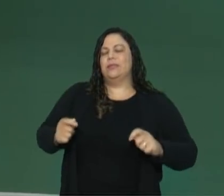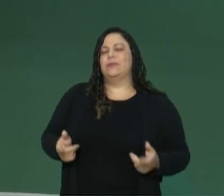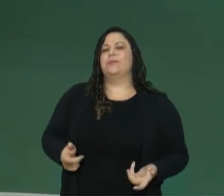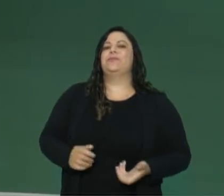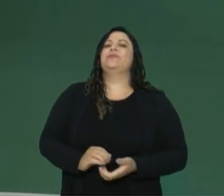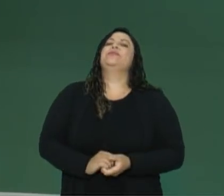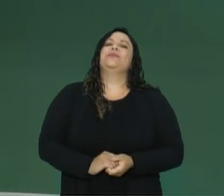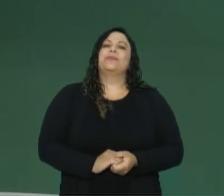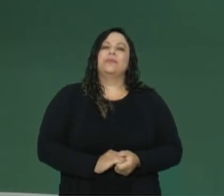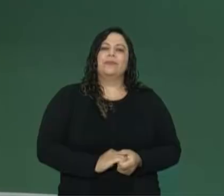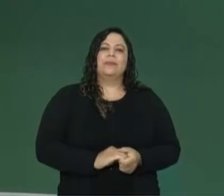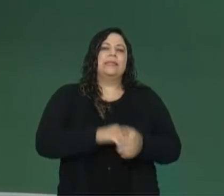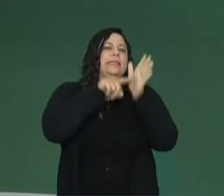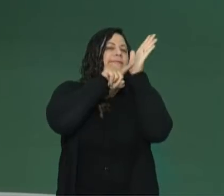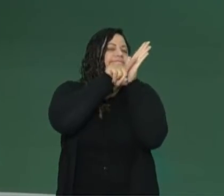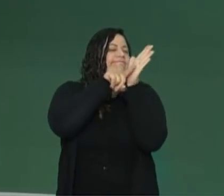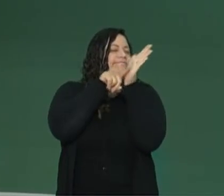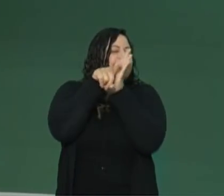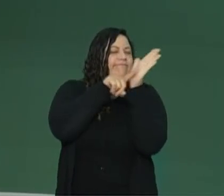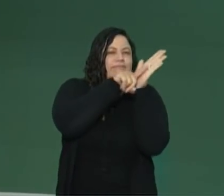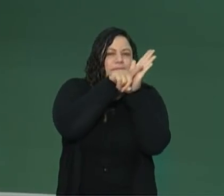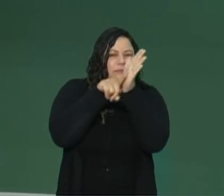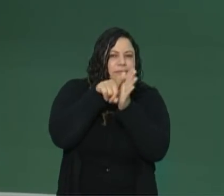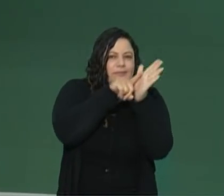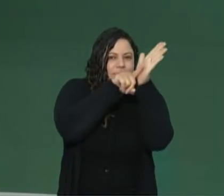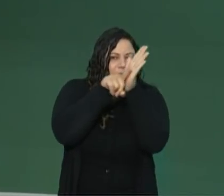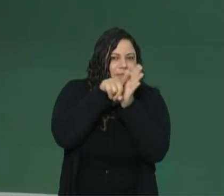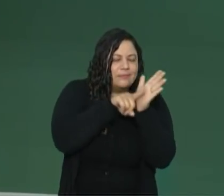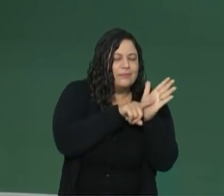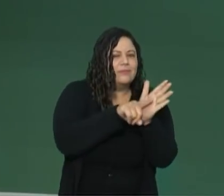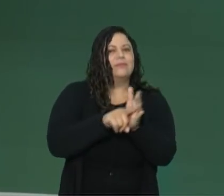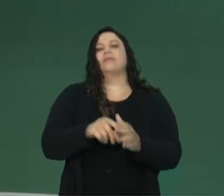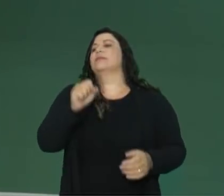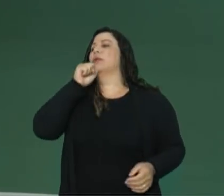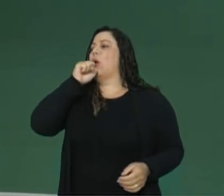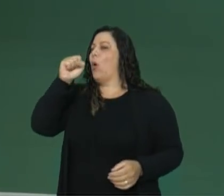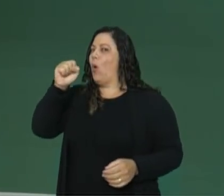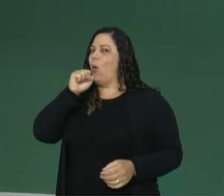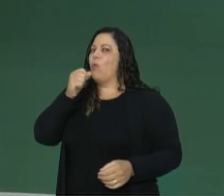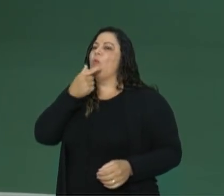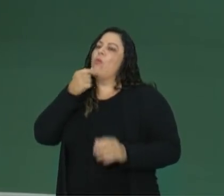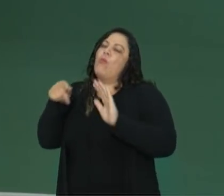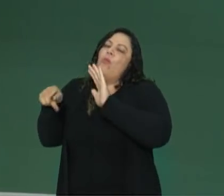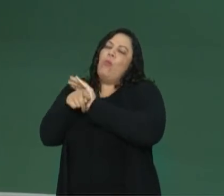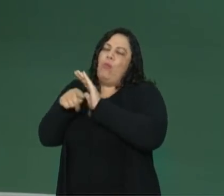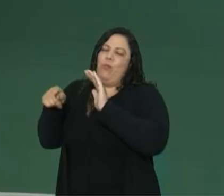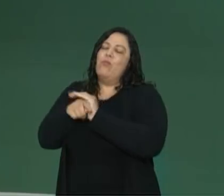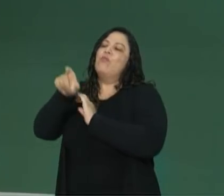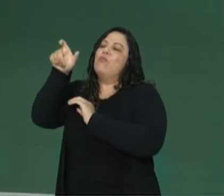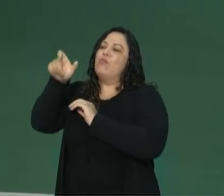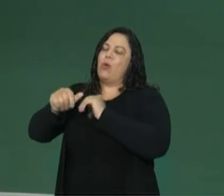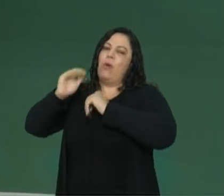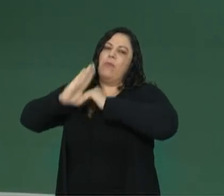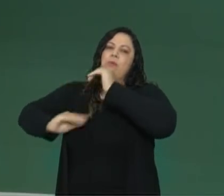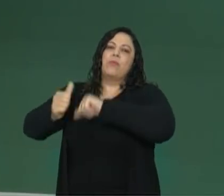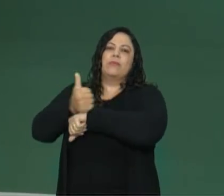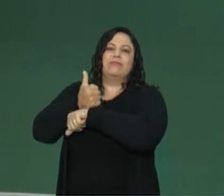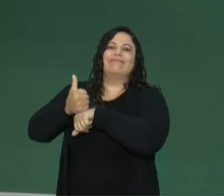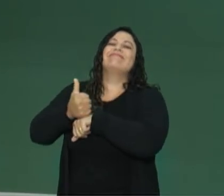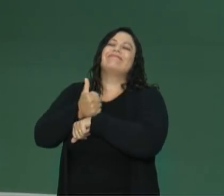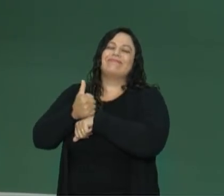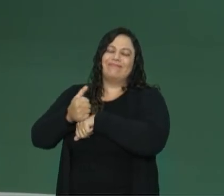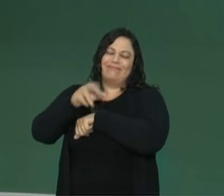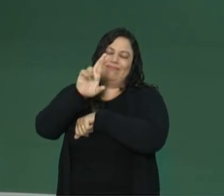slide, investigativo. O repórter, gente, ele é um investigador, né? Então isso é muito bacana, porque ele vai